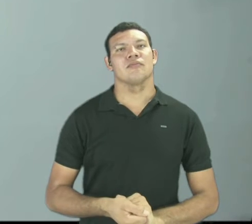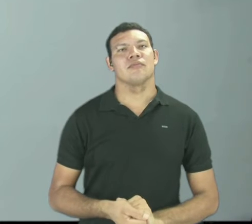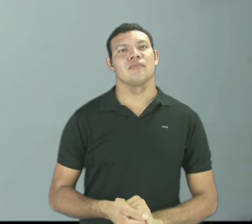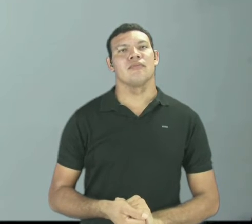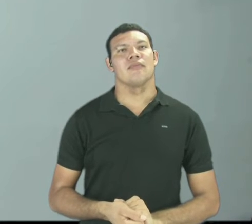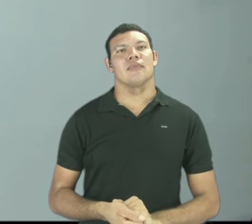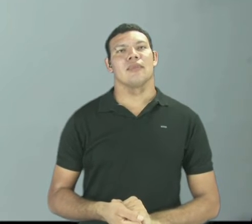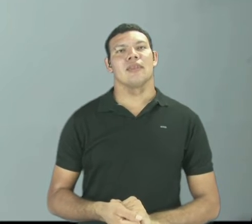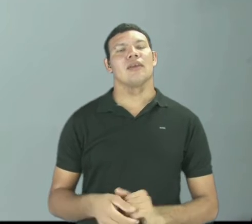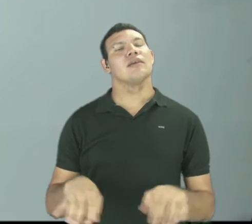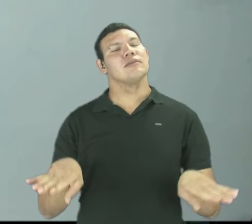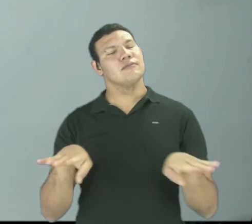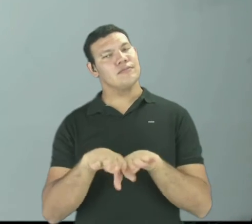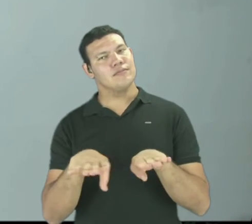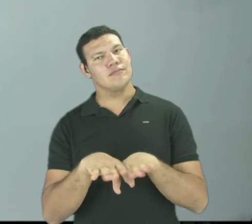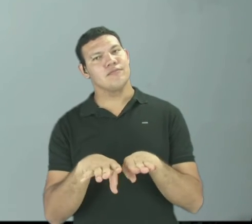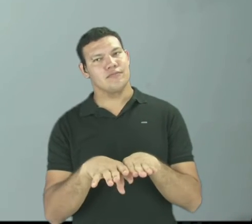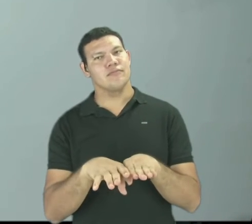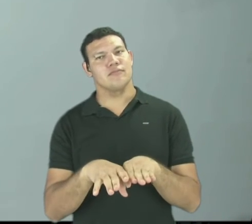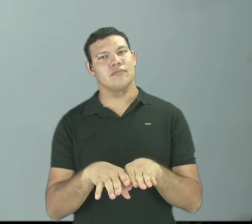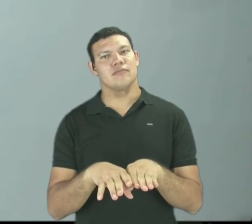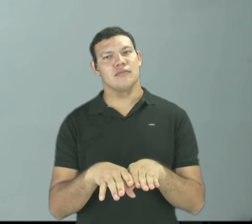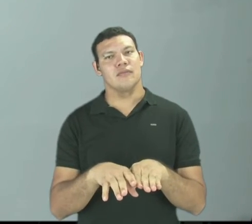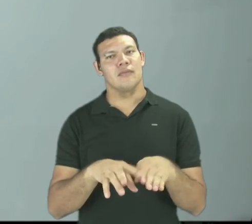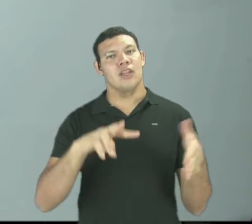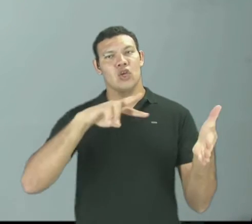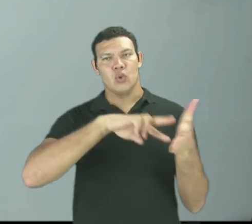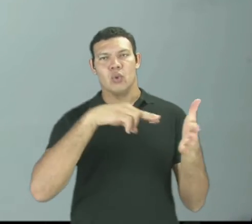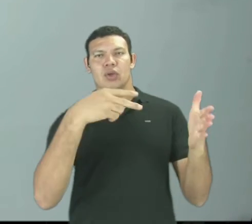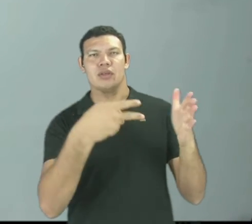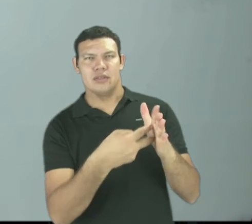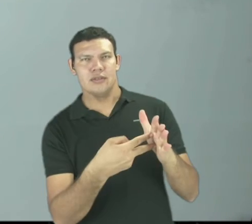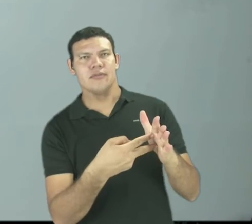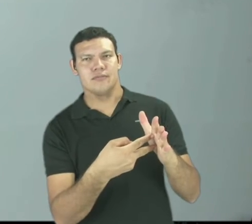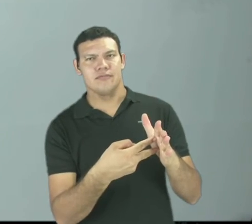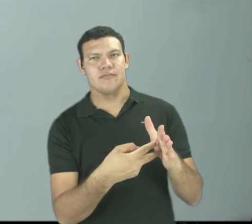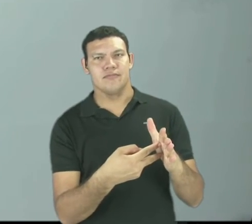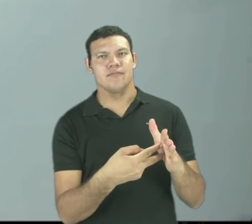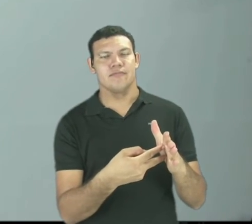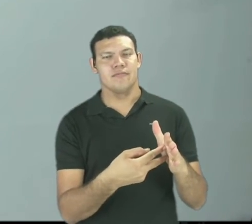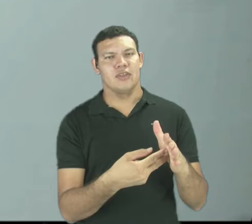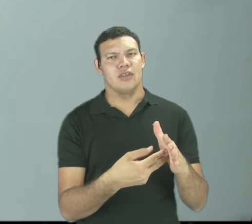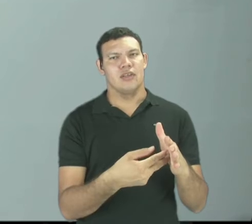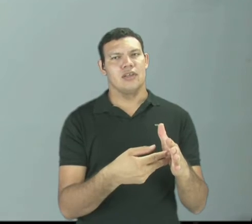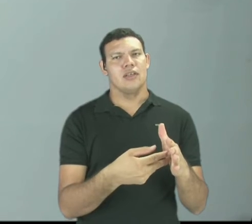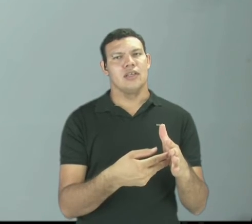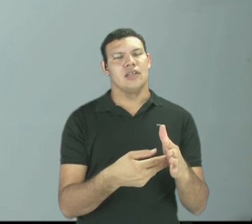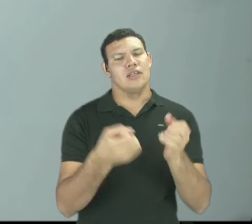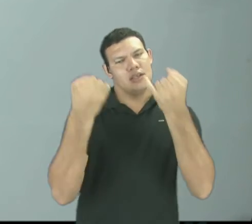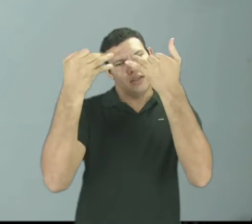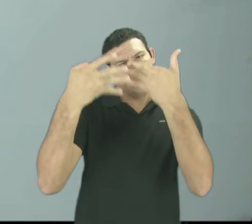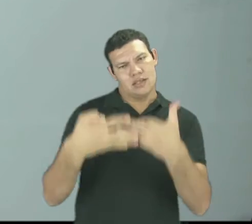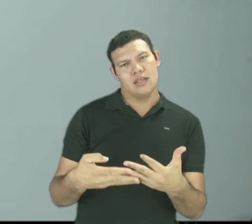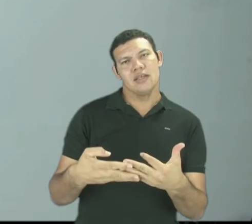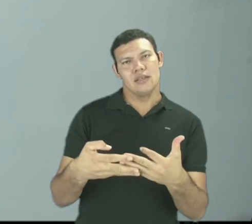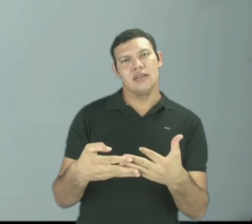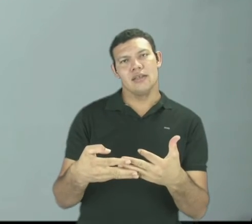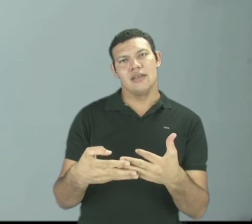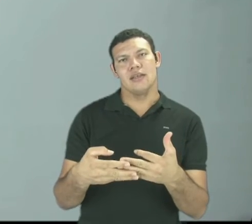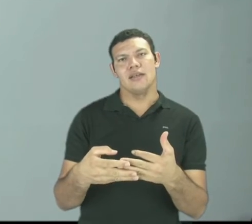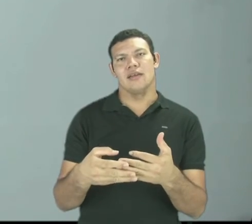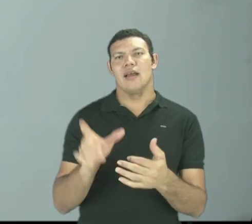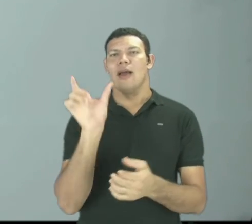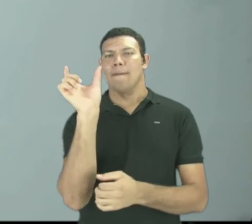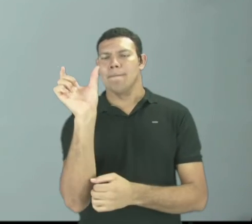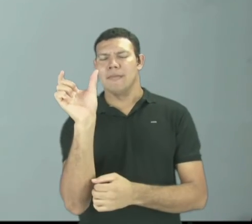ela atribui, ela deixa o que foi dito anteriormente ou depois com